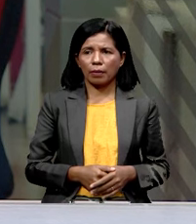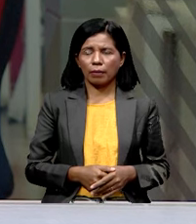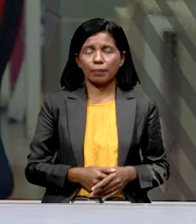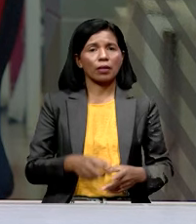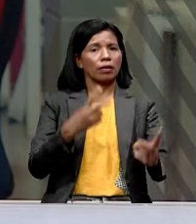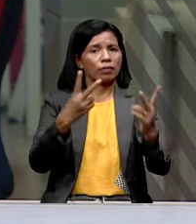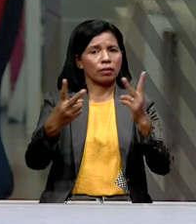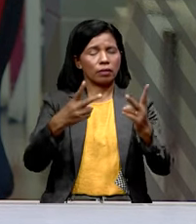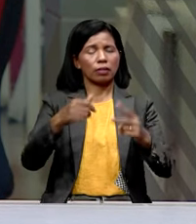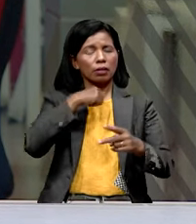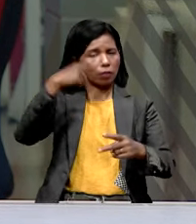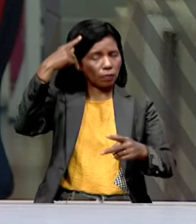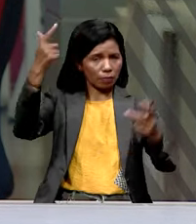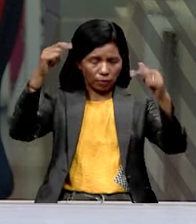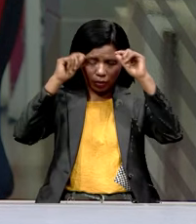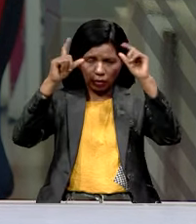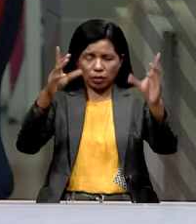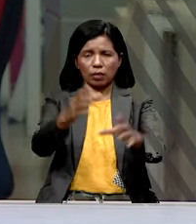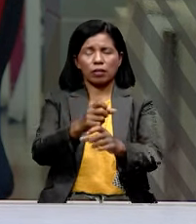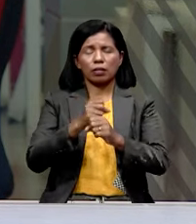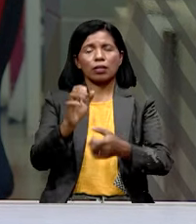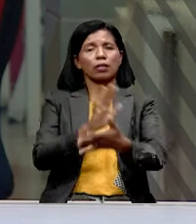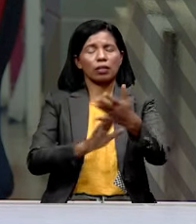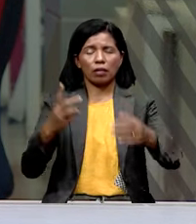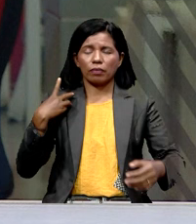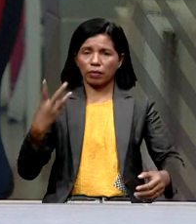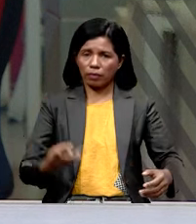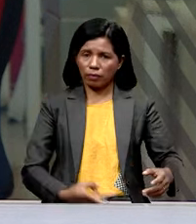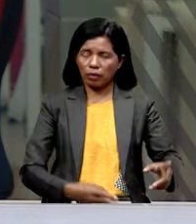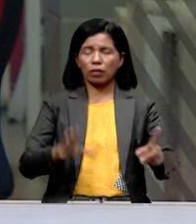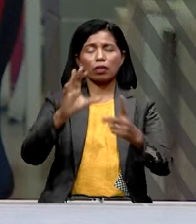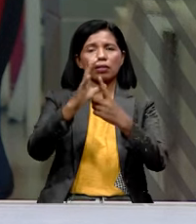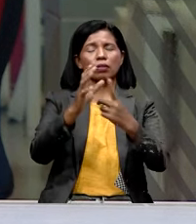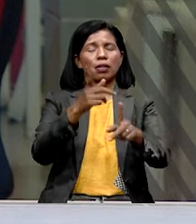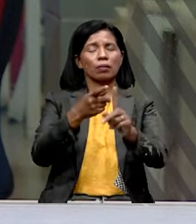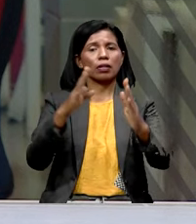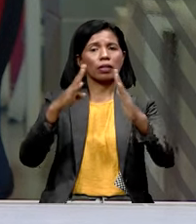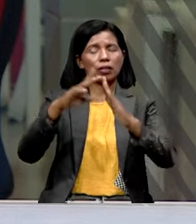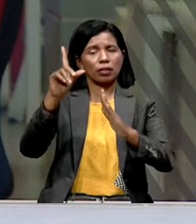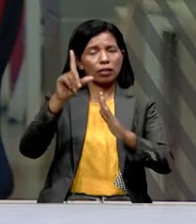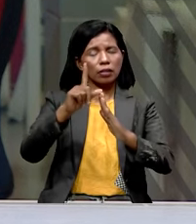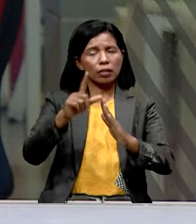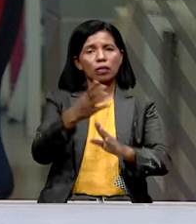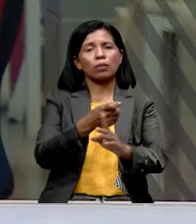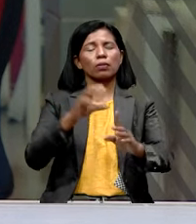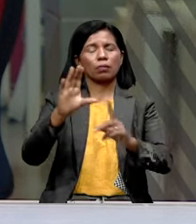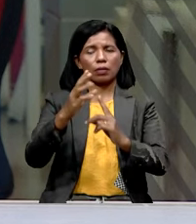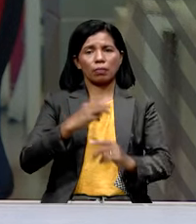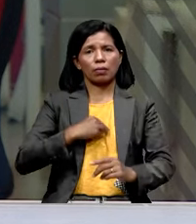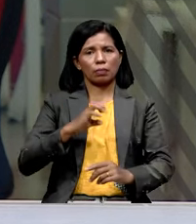Visita Papa Mai Timor-Leste, se simo cerimônia bem-vindo cultural, o se lhe a tua cultura mobici.